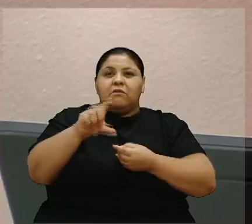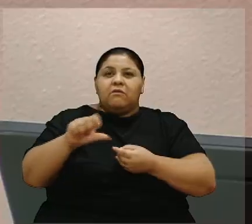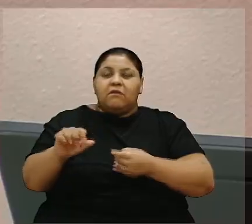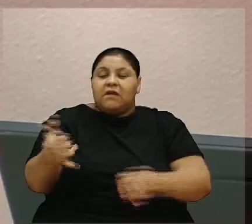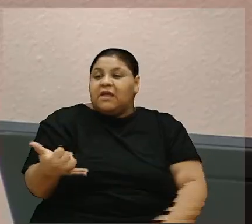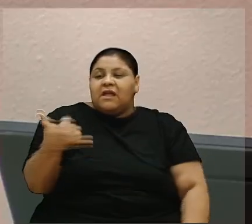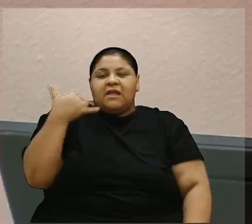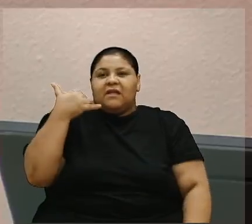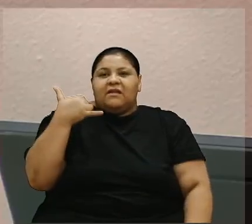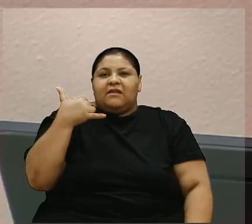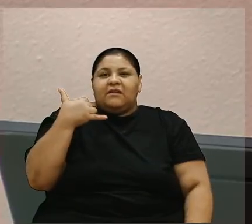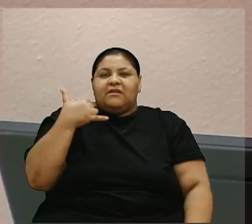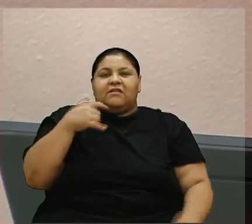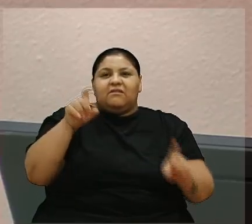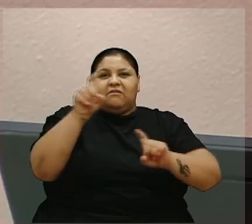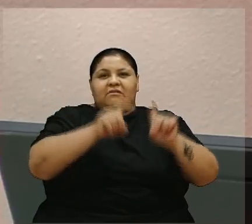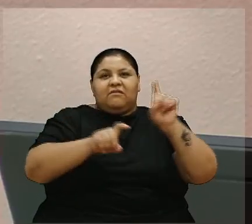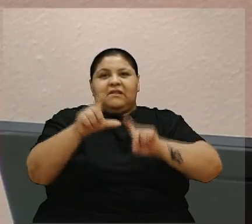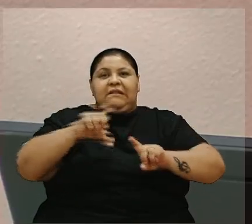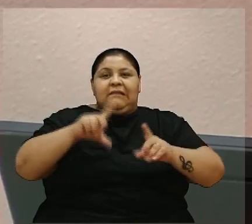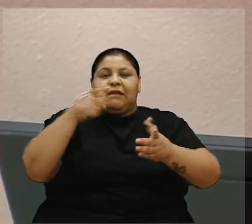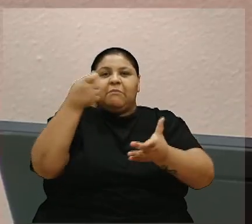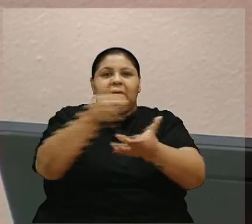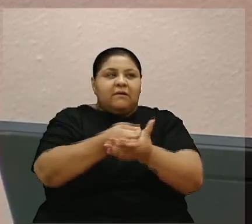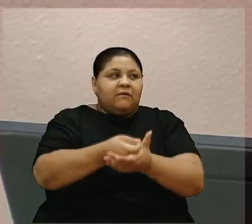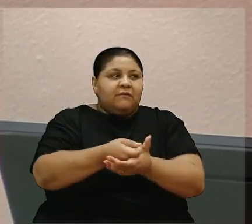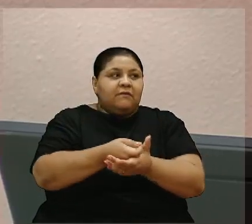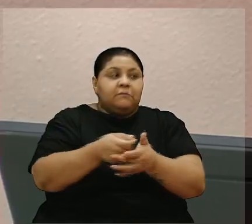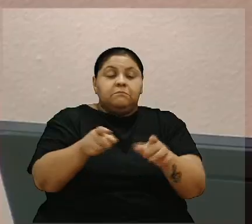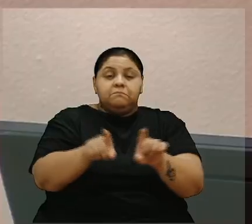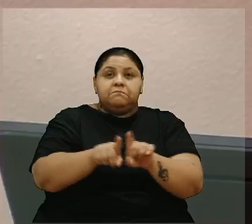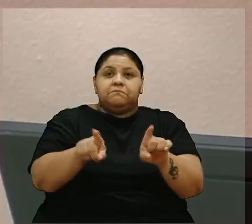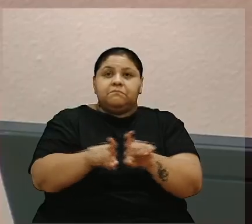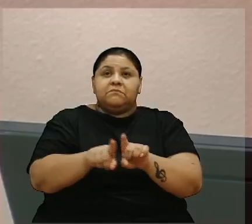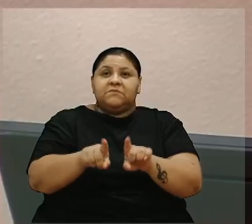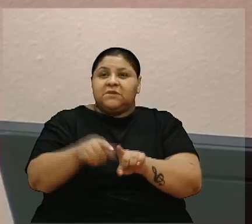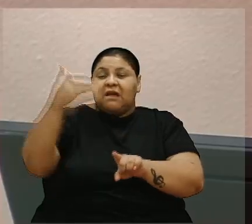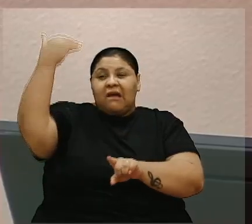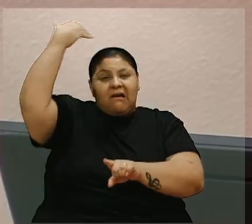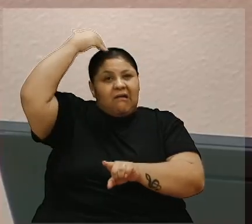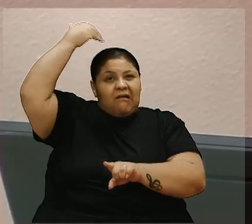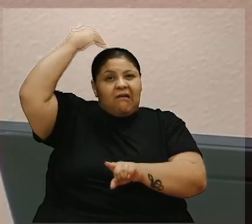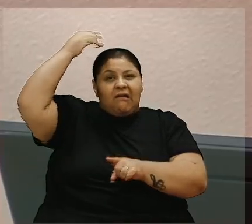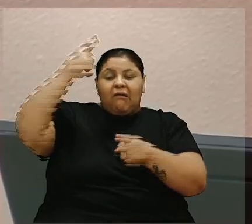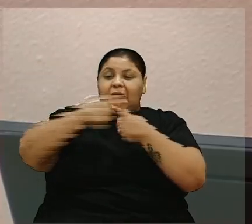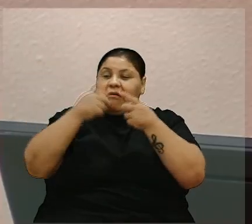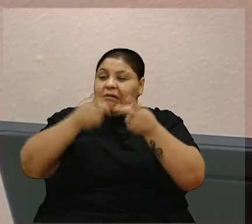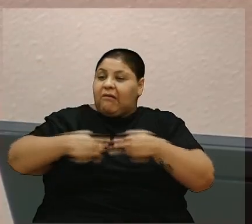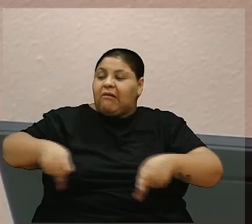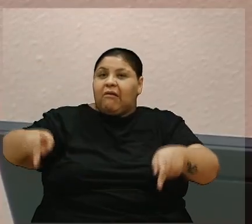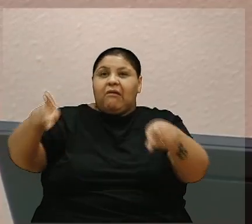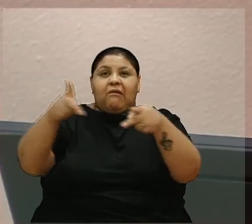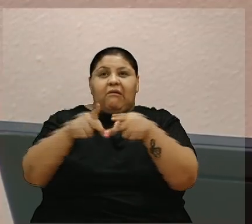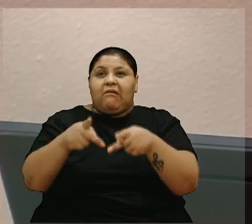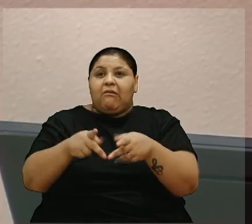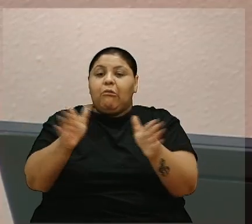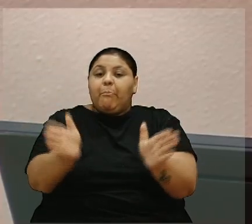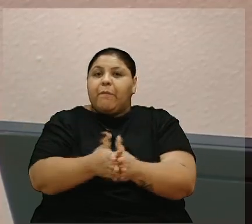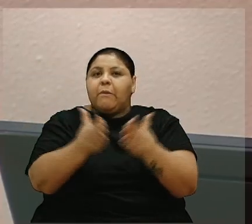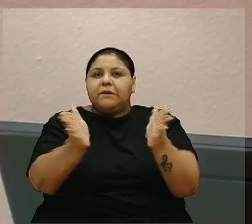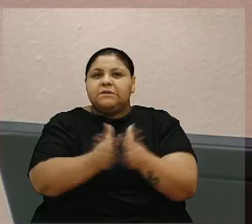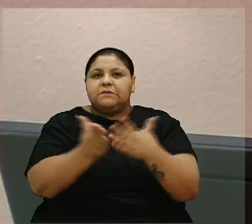que não é computada que a entidade tem que pagar, e ninguém mais está aguentando, porque a população está